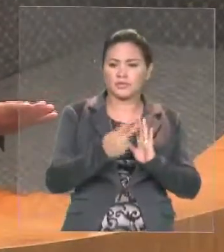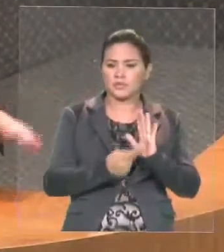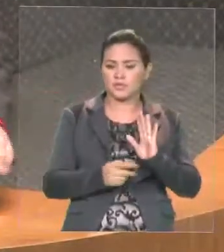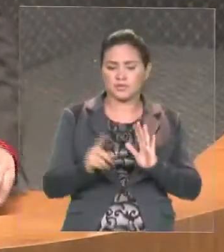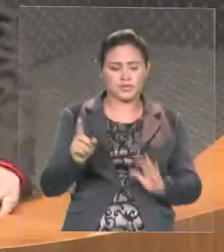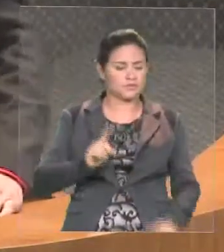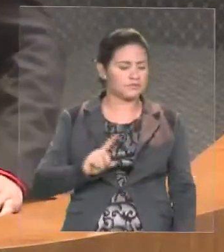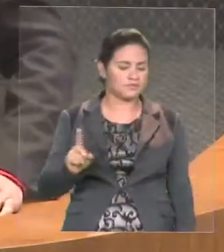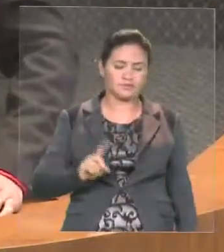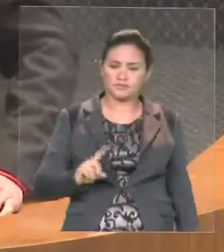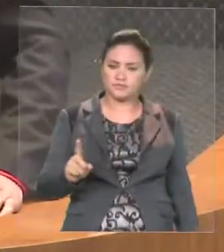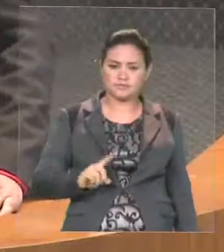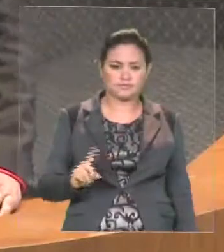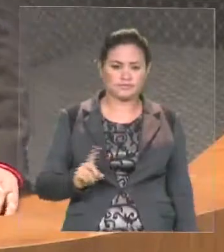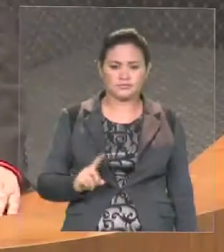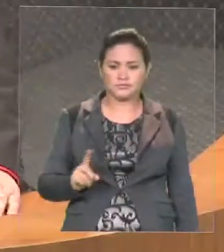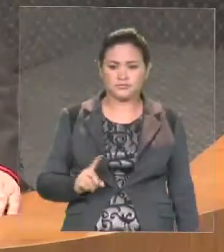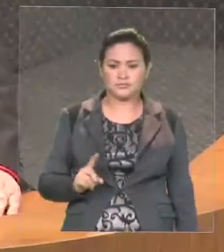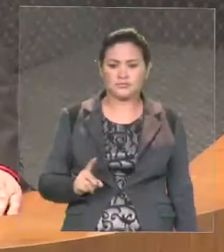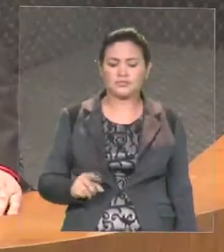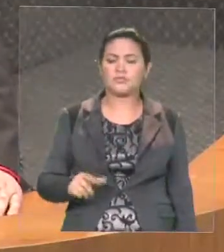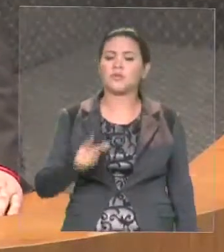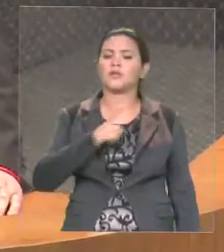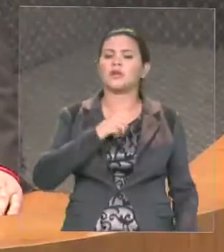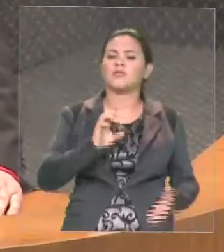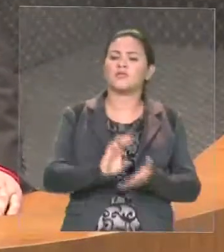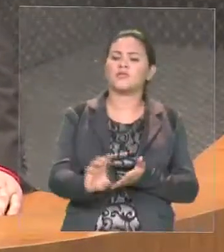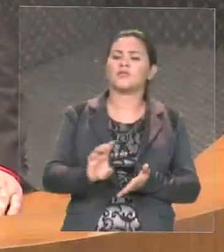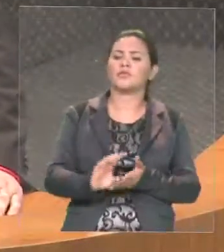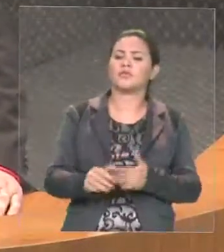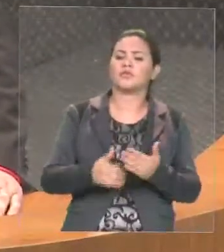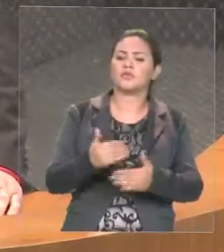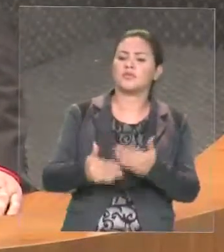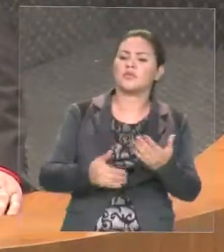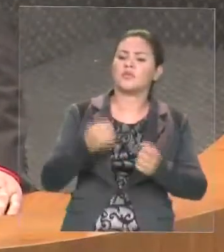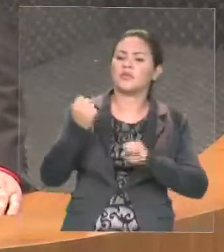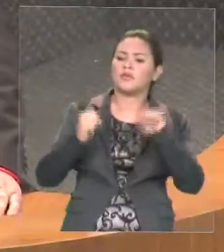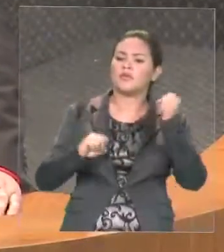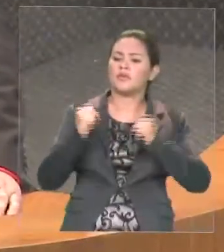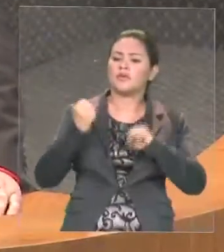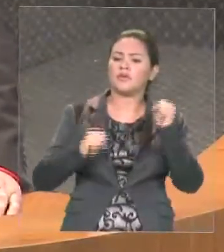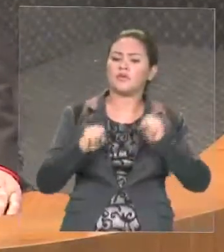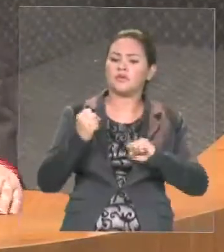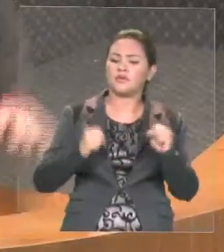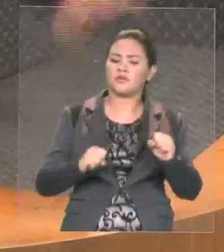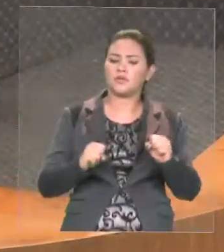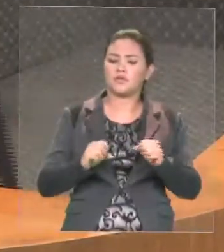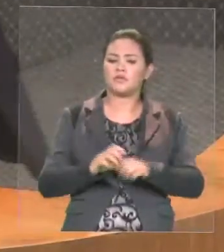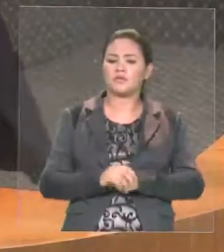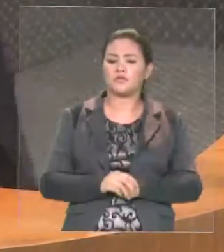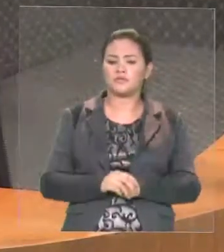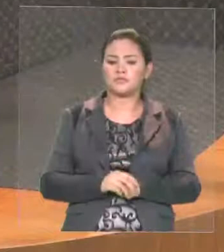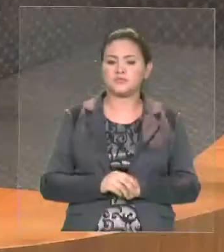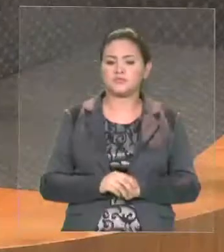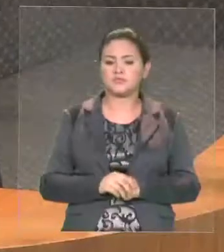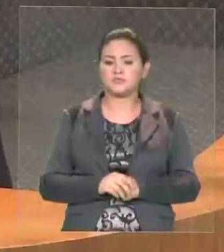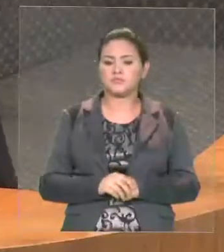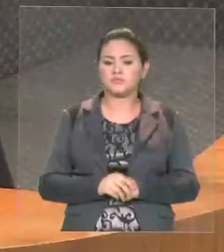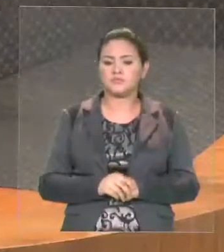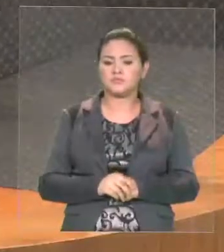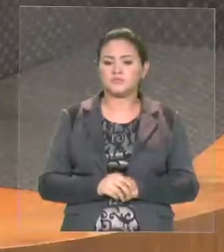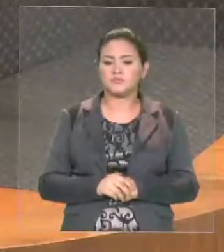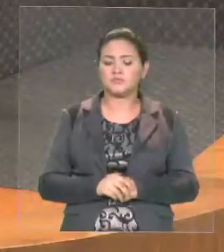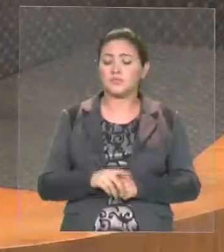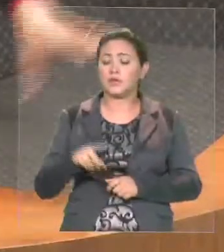disso. Tem um fundo de desenvolvimento industrial que os setores